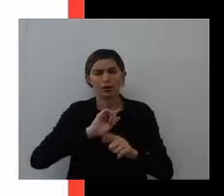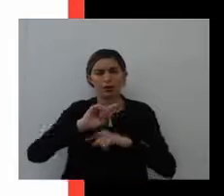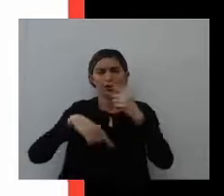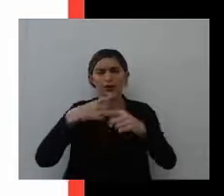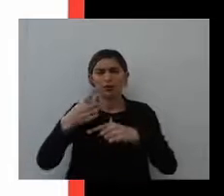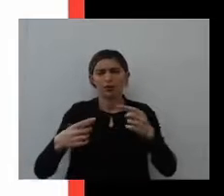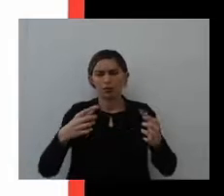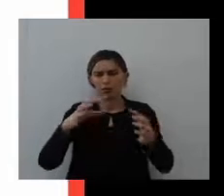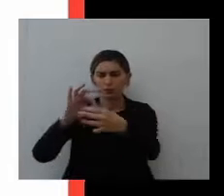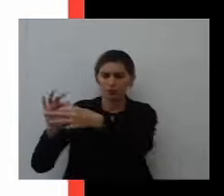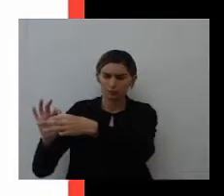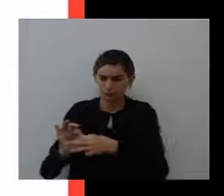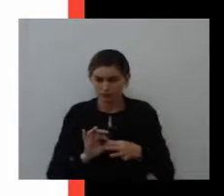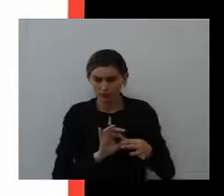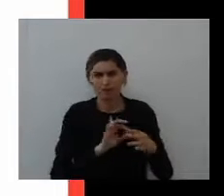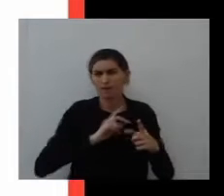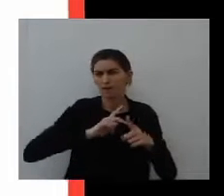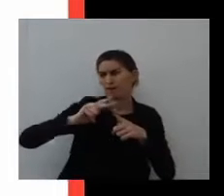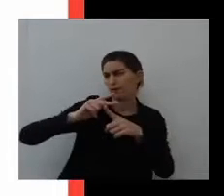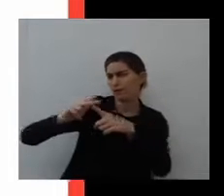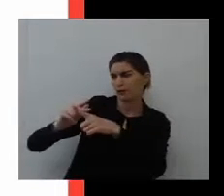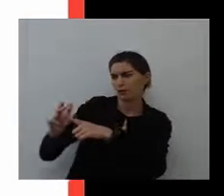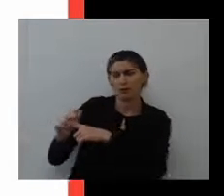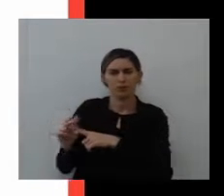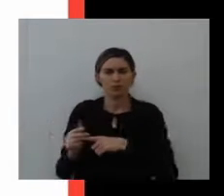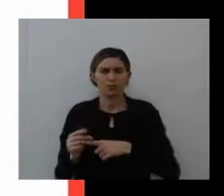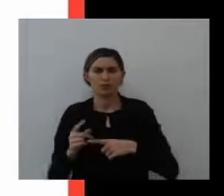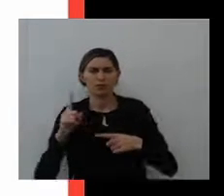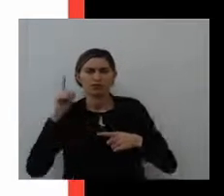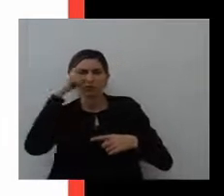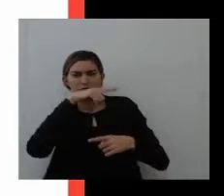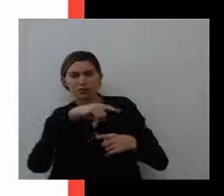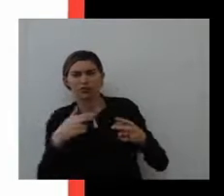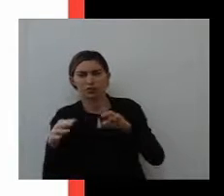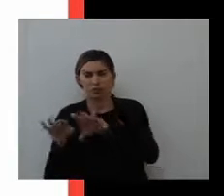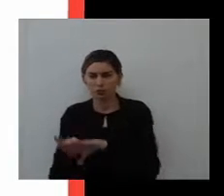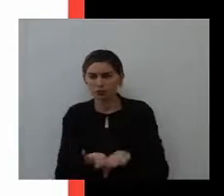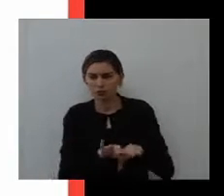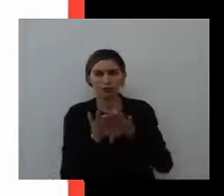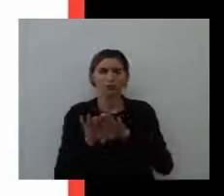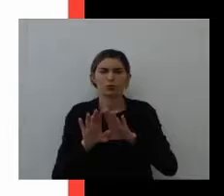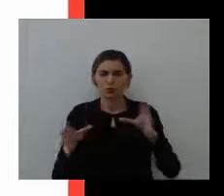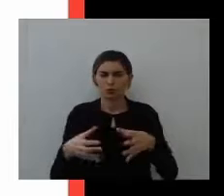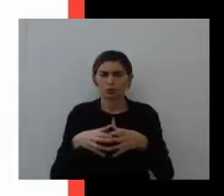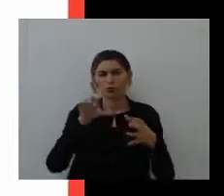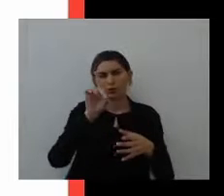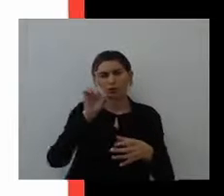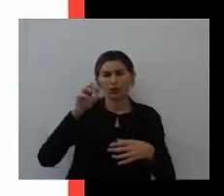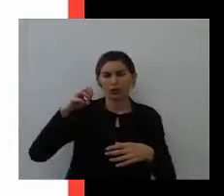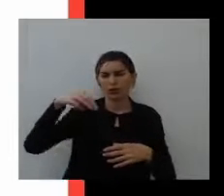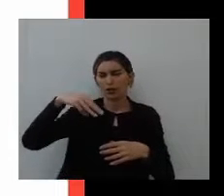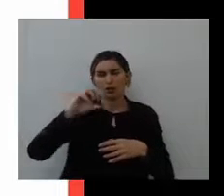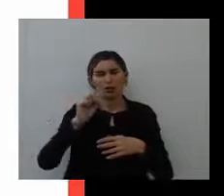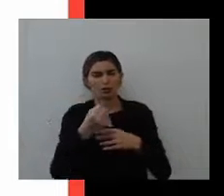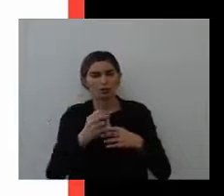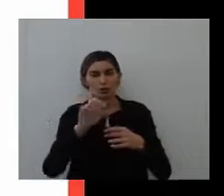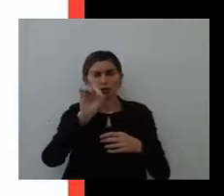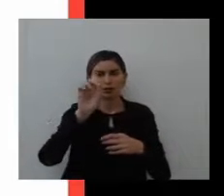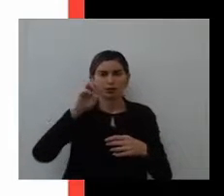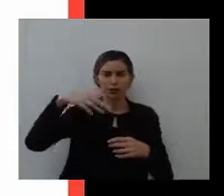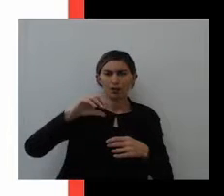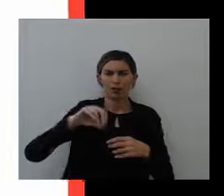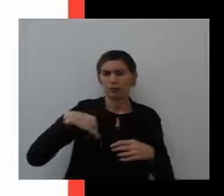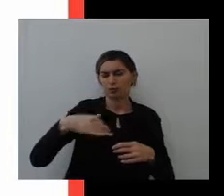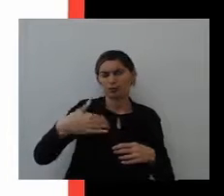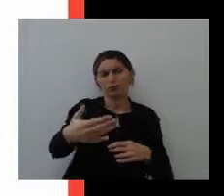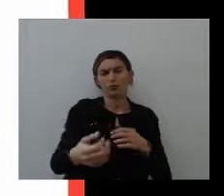vão se associar para vencer inimigos comuns, para vencerem dificuldades em comum, e formam os demos, e os demos, mais